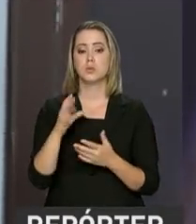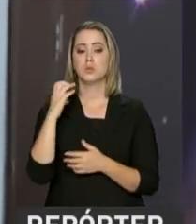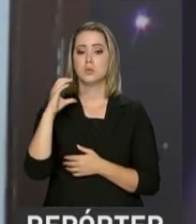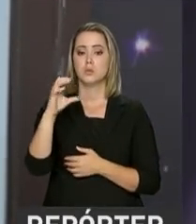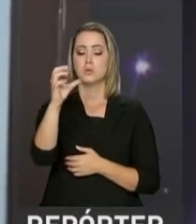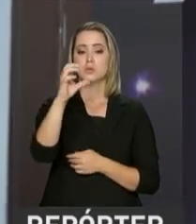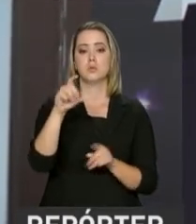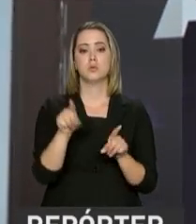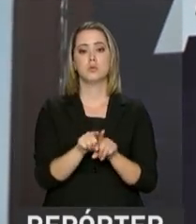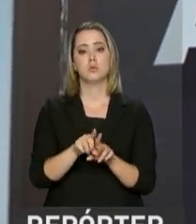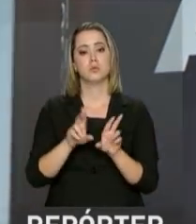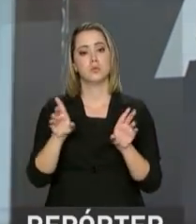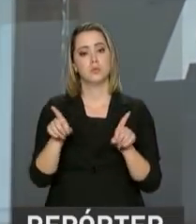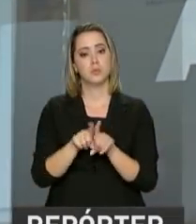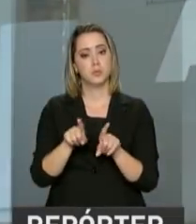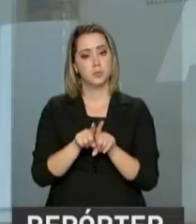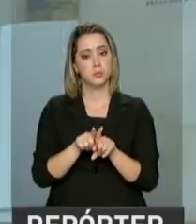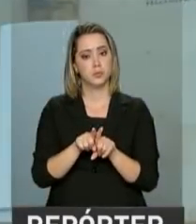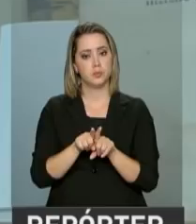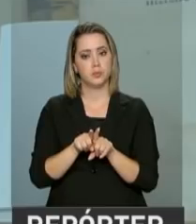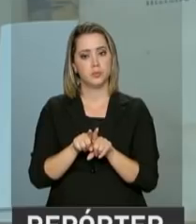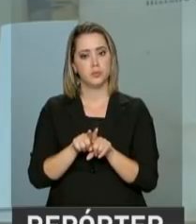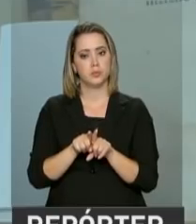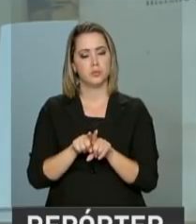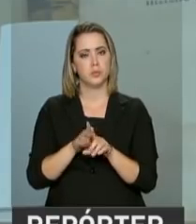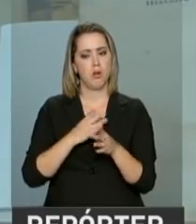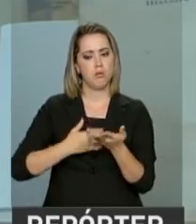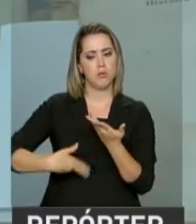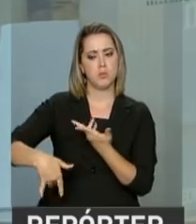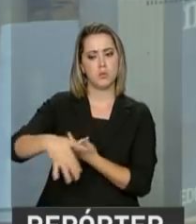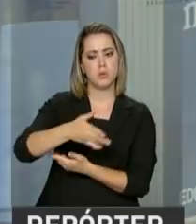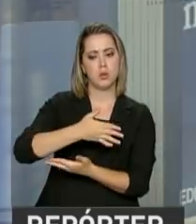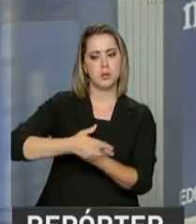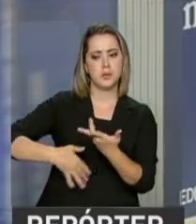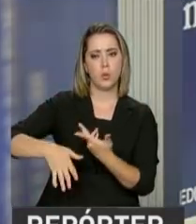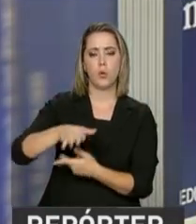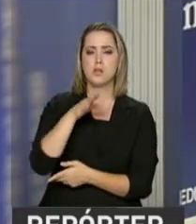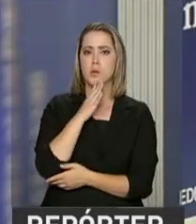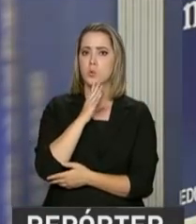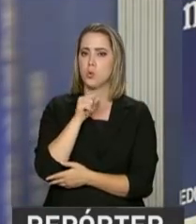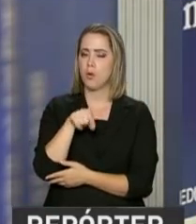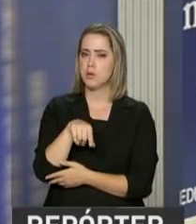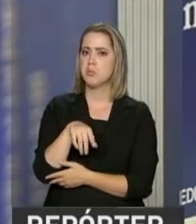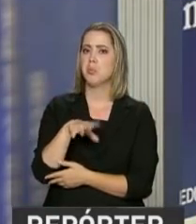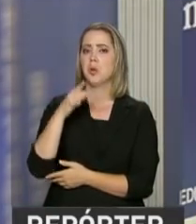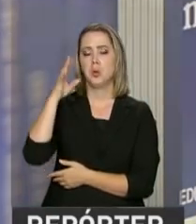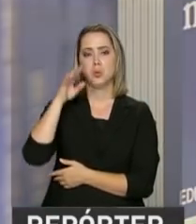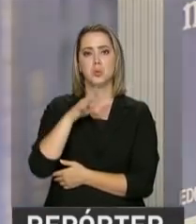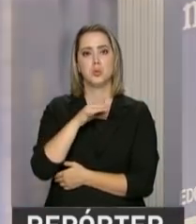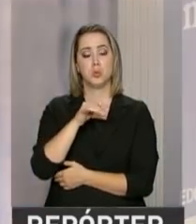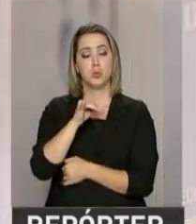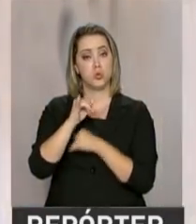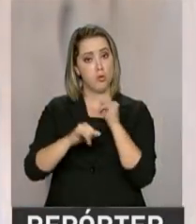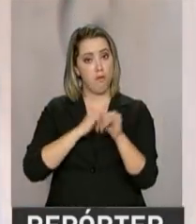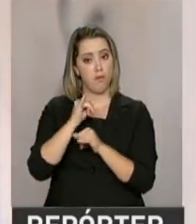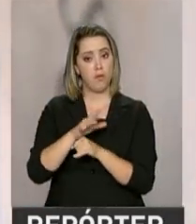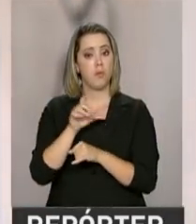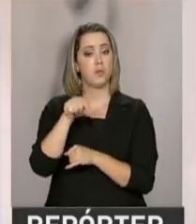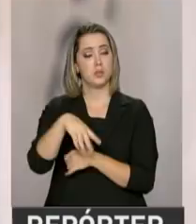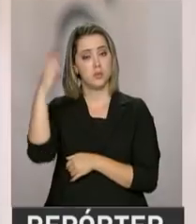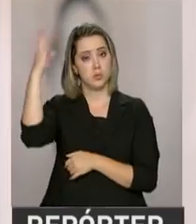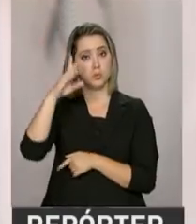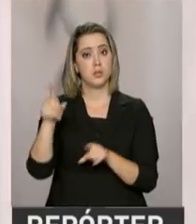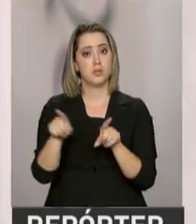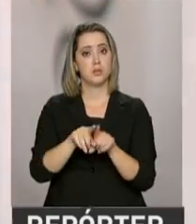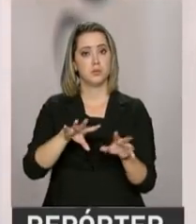científico quanto a a circulação de conhecimento com não só brasileiro